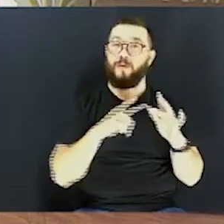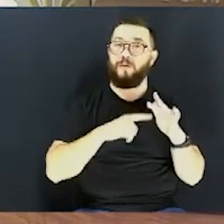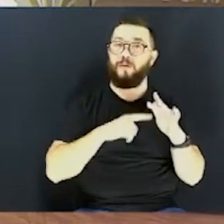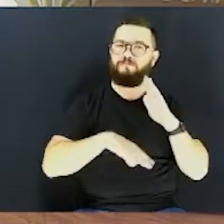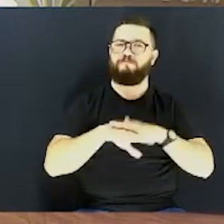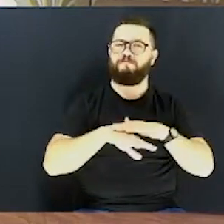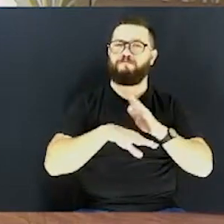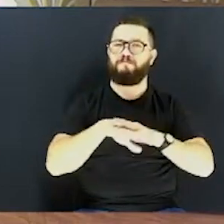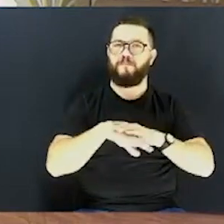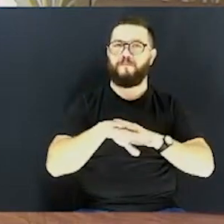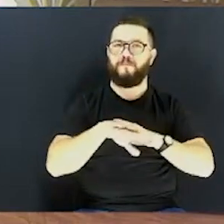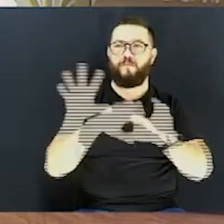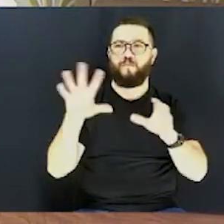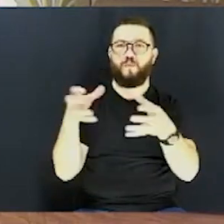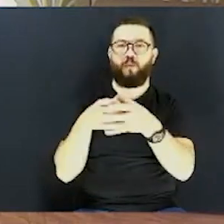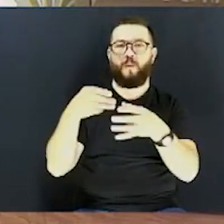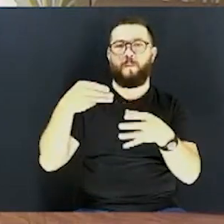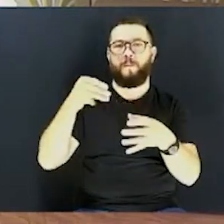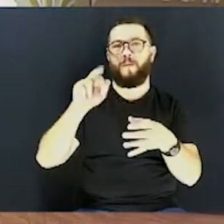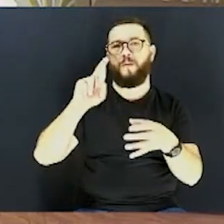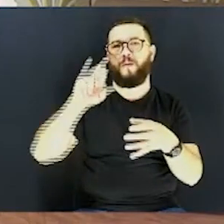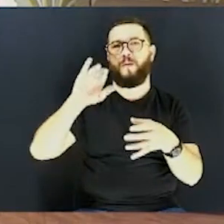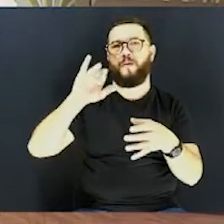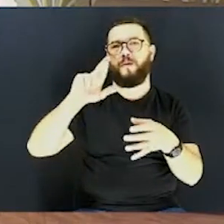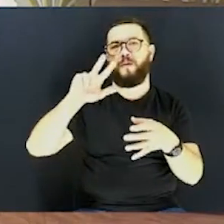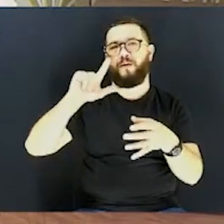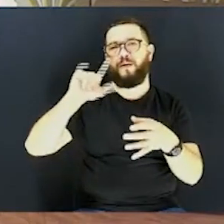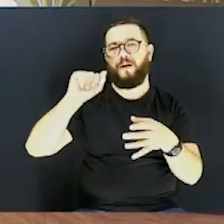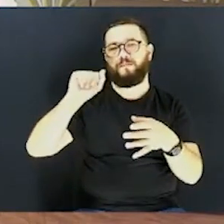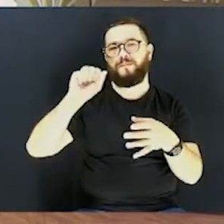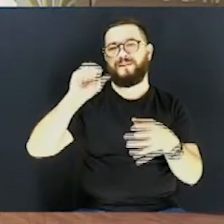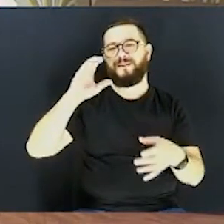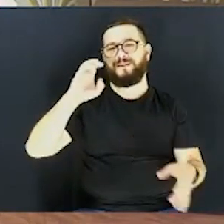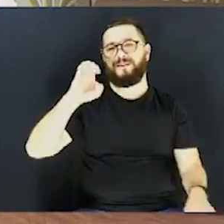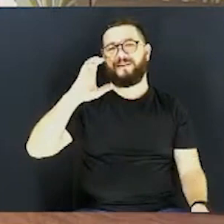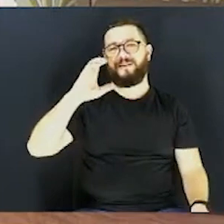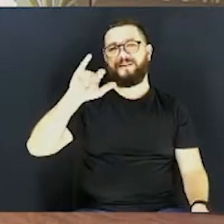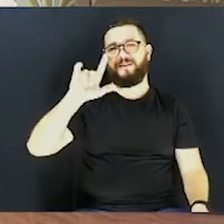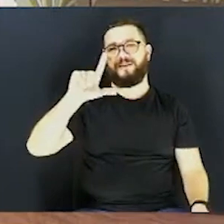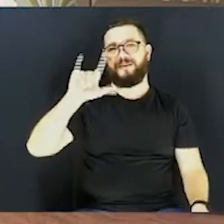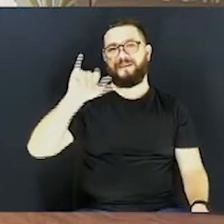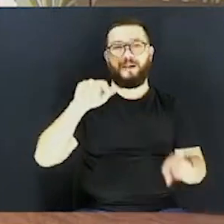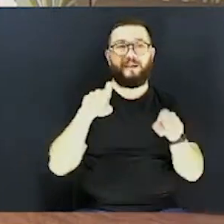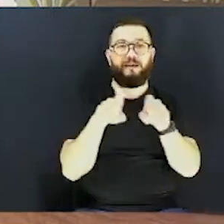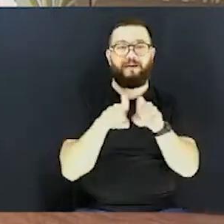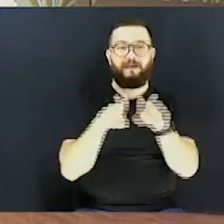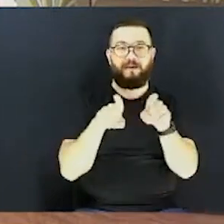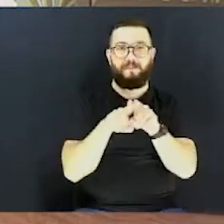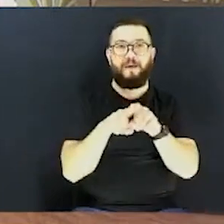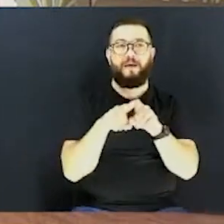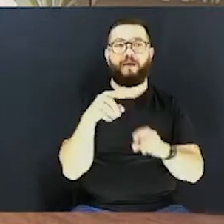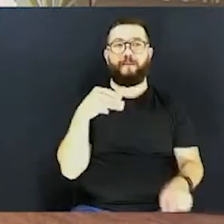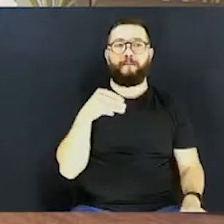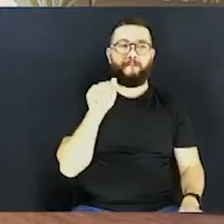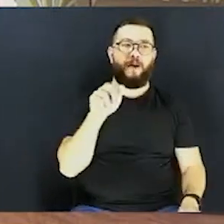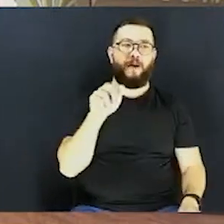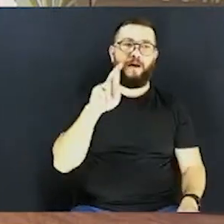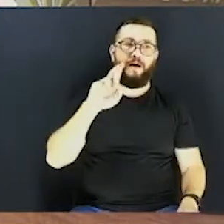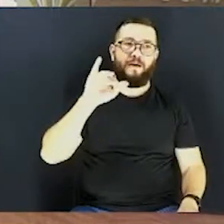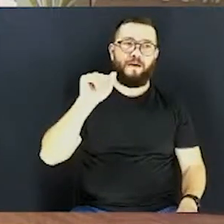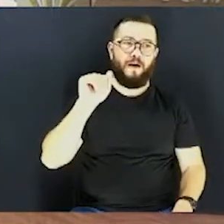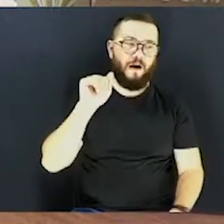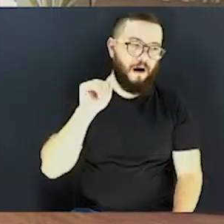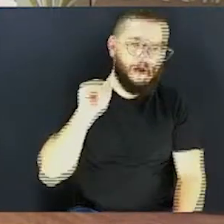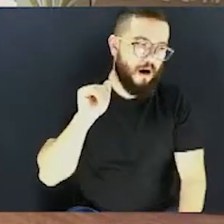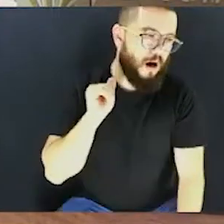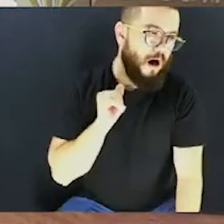Vidigal, Fundação Bernard Van Leer, Instituto Alana e Unicef, produção Maria Farinha Filmes e dirigido por Stella